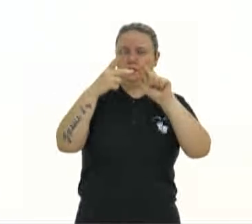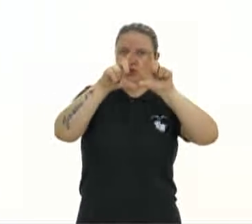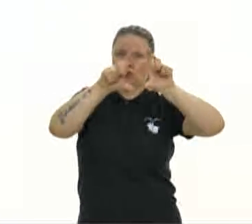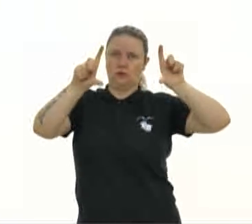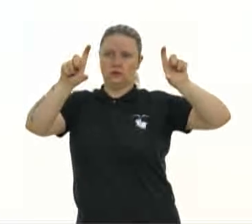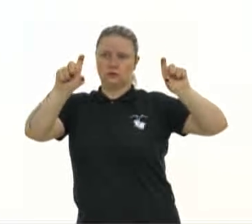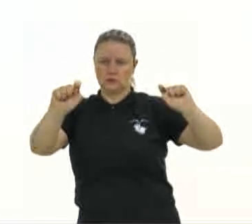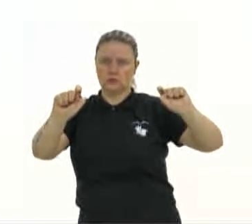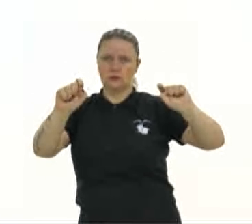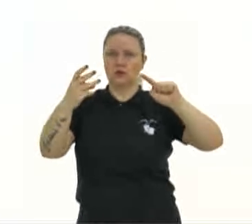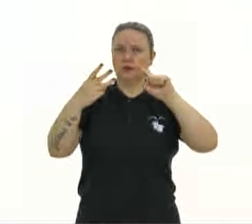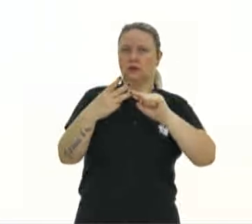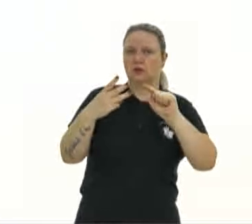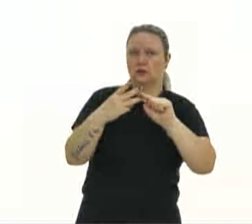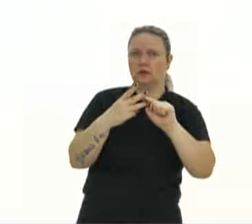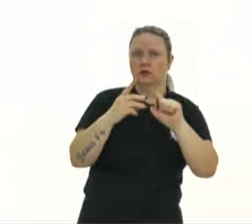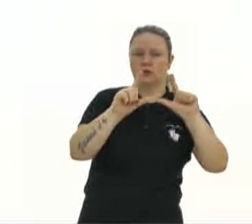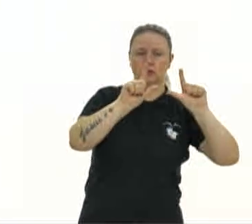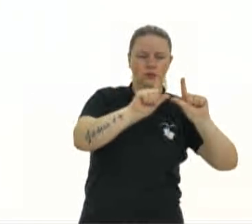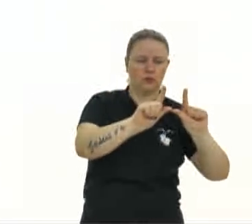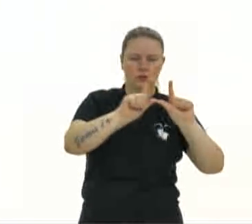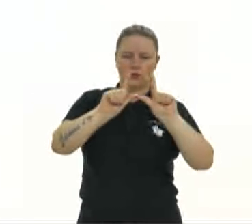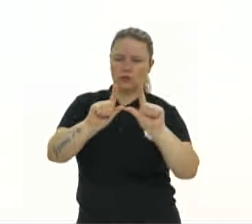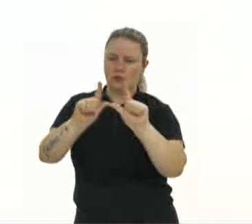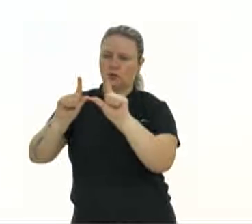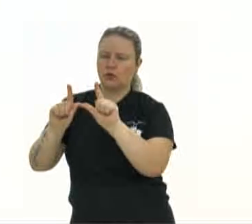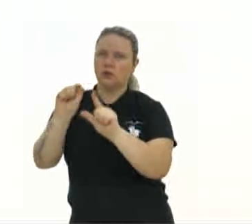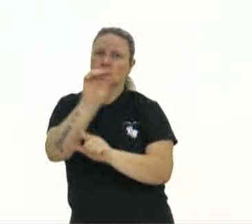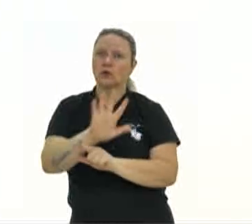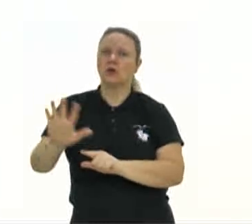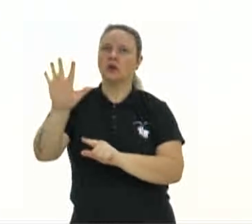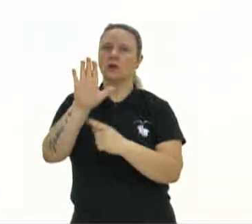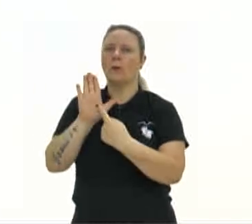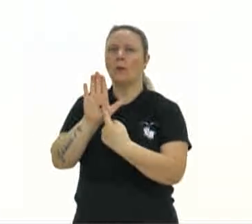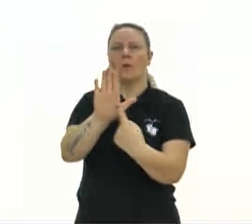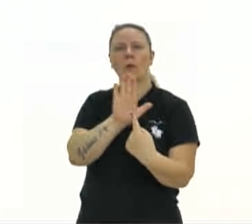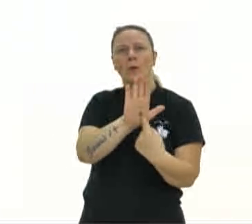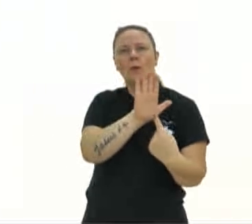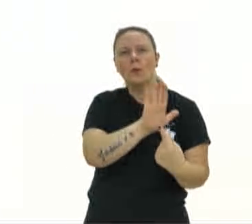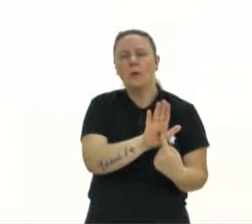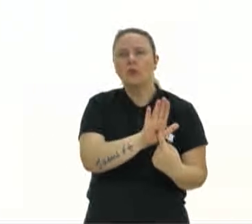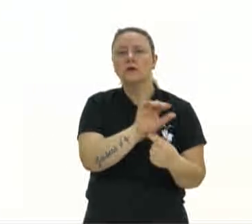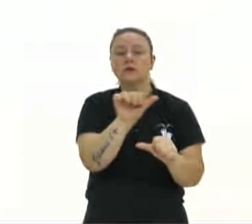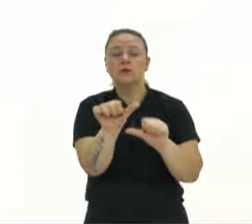também os ícones, as imagens mostrando essa temática que muda